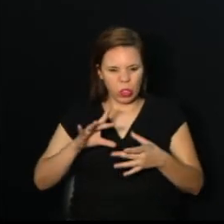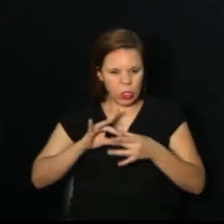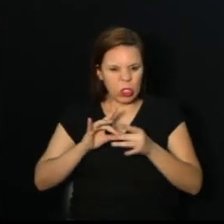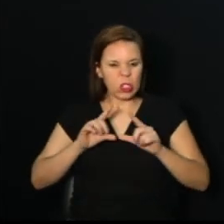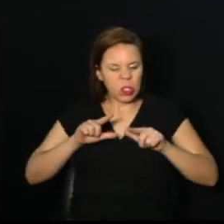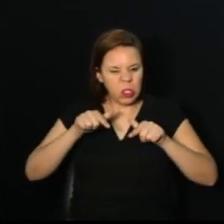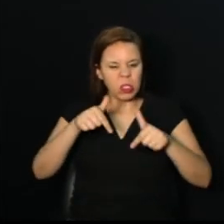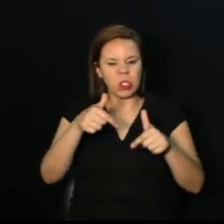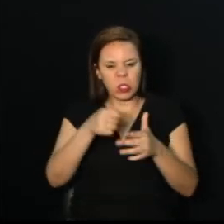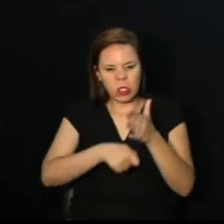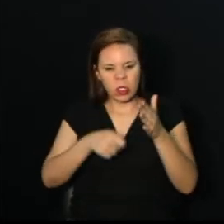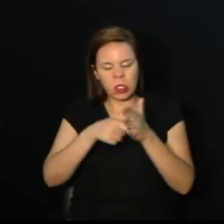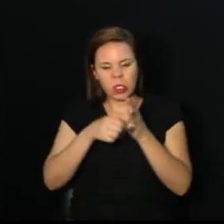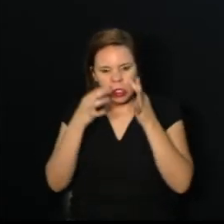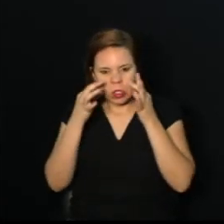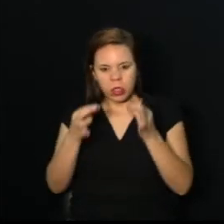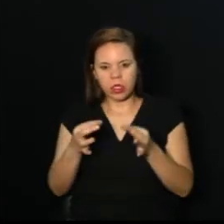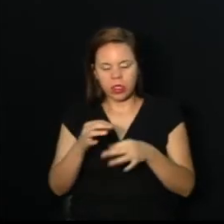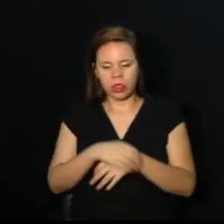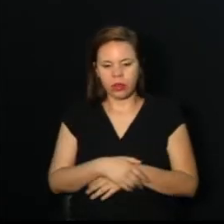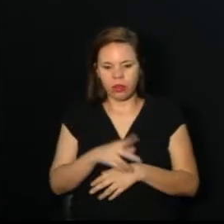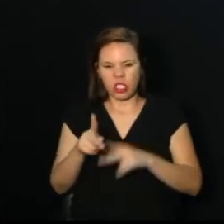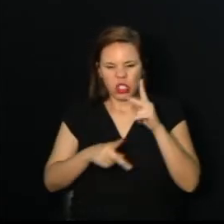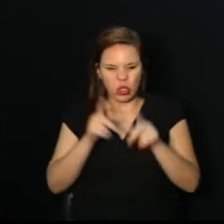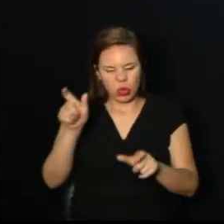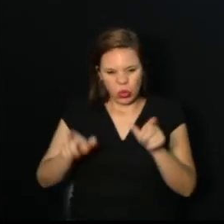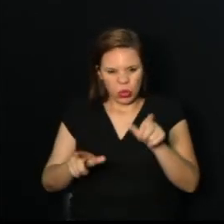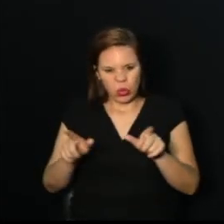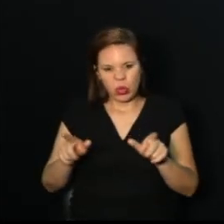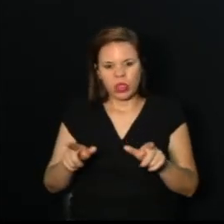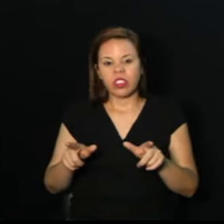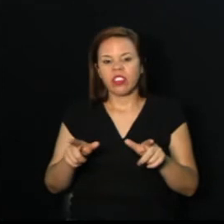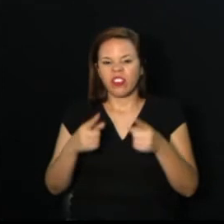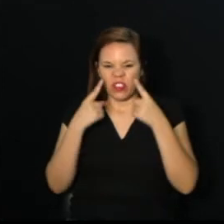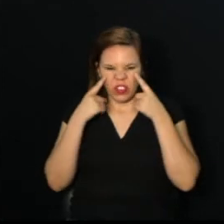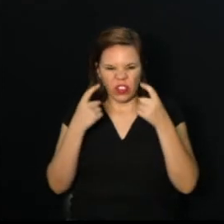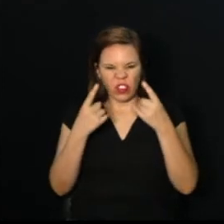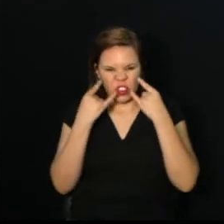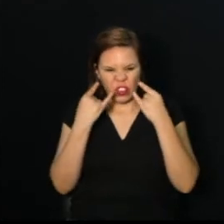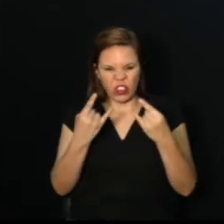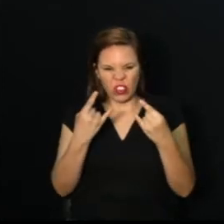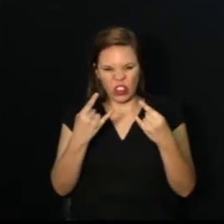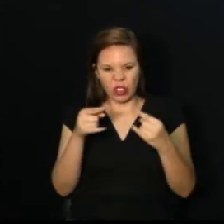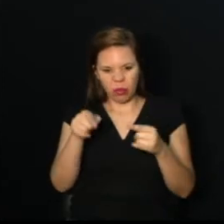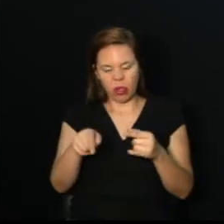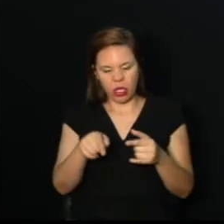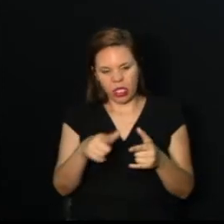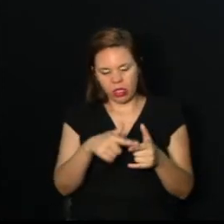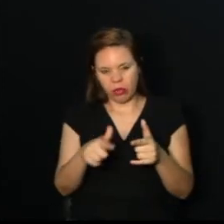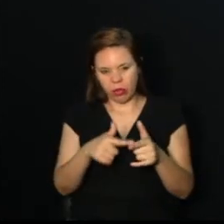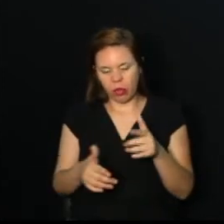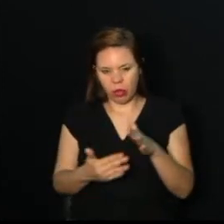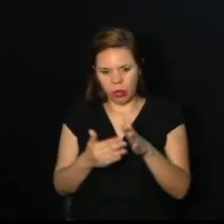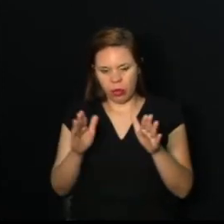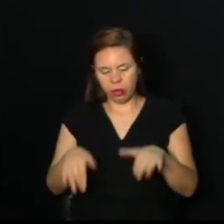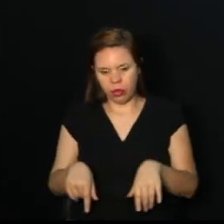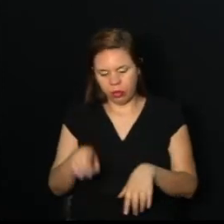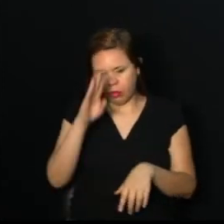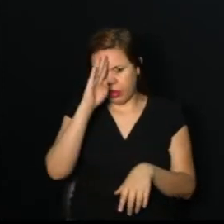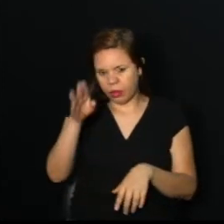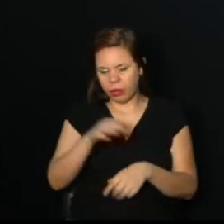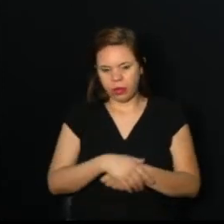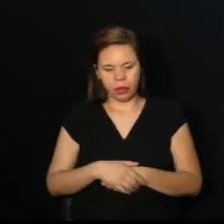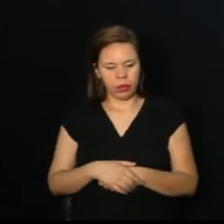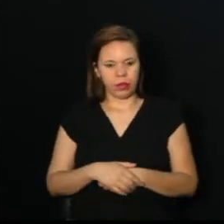engajados. Ela precisa de gente que se interesse pelo problema. E,